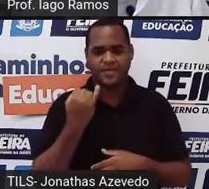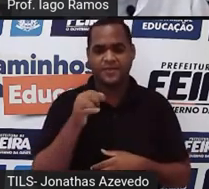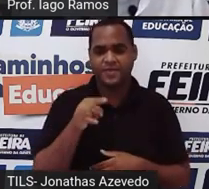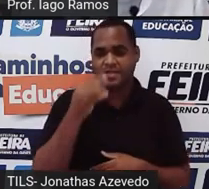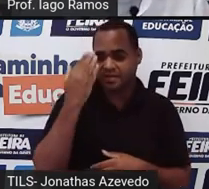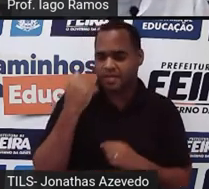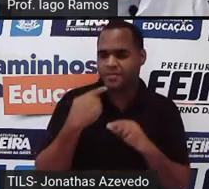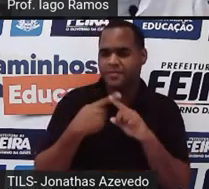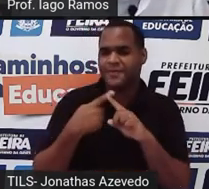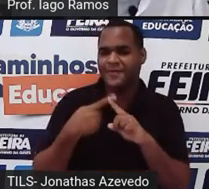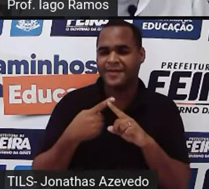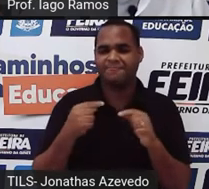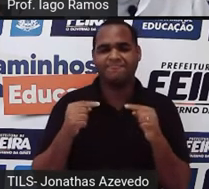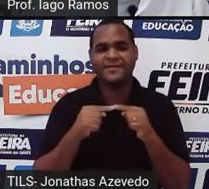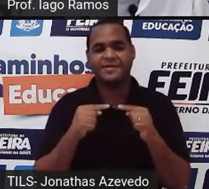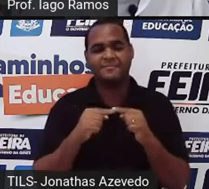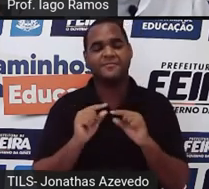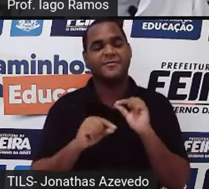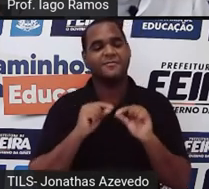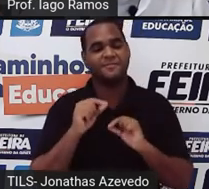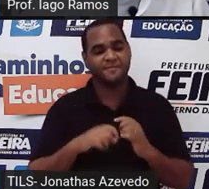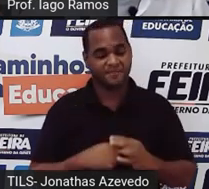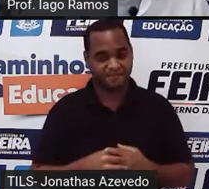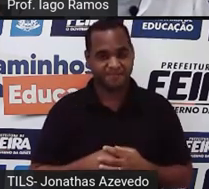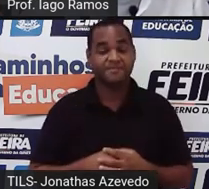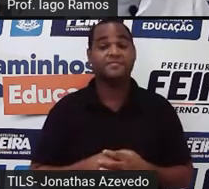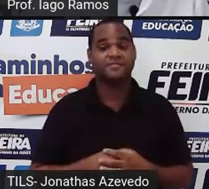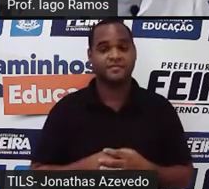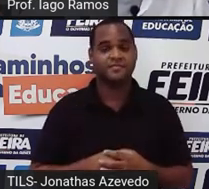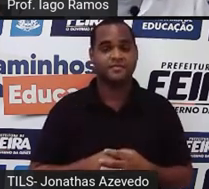é desse jeito. E aí, a gente já vem